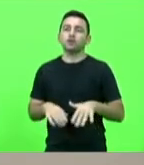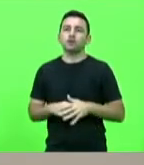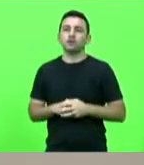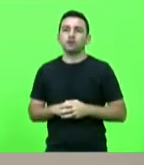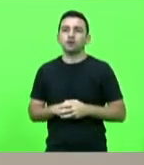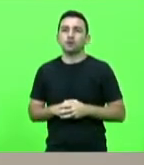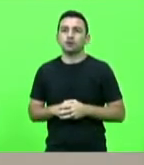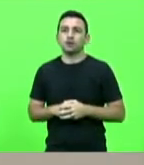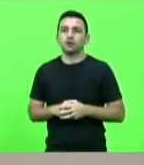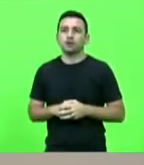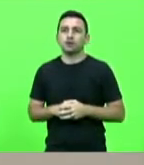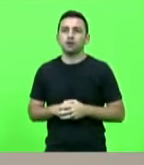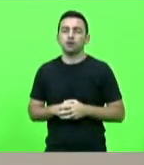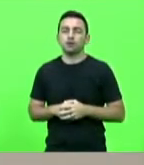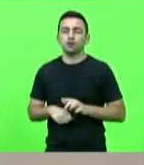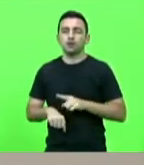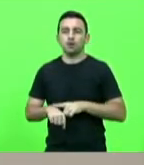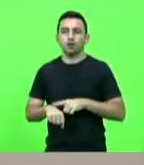Às